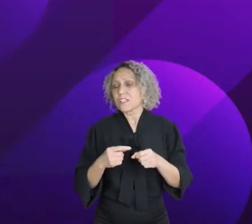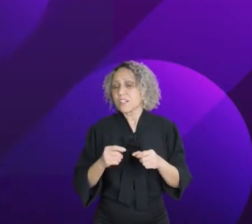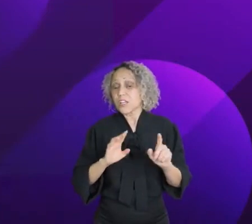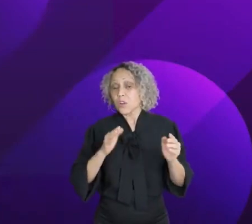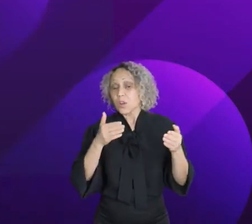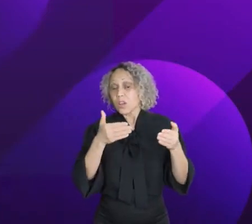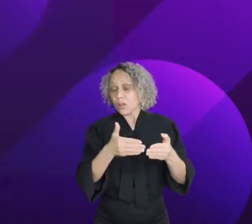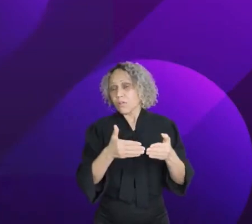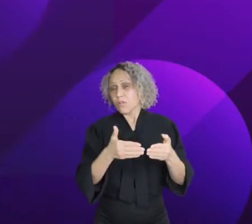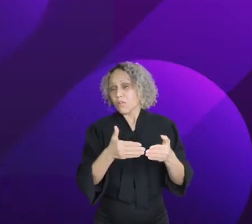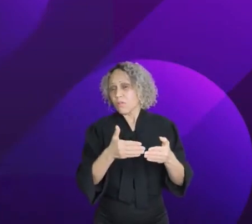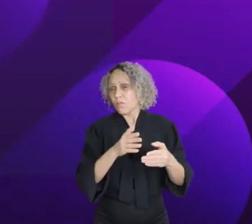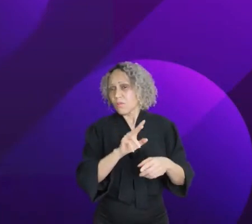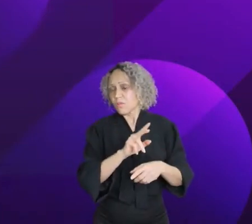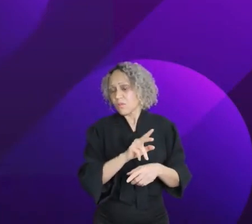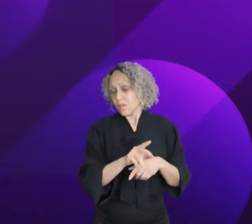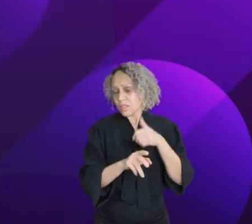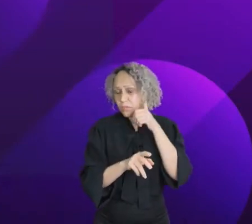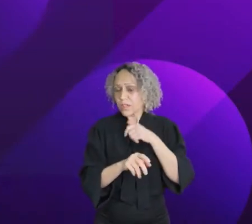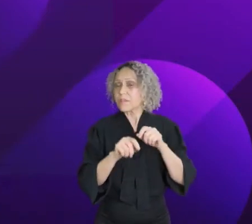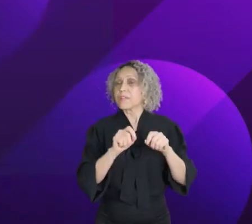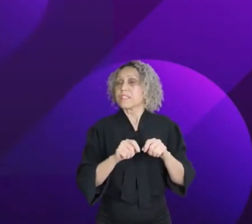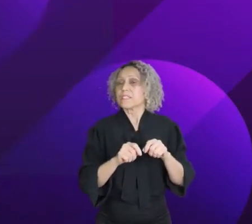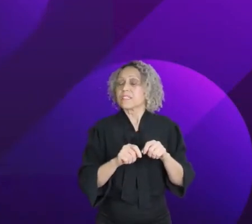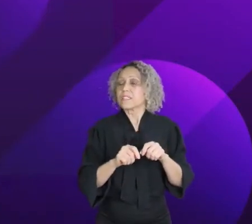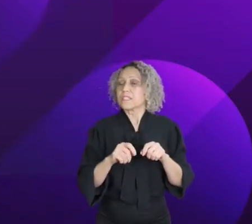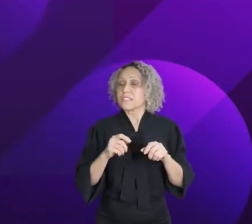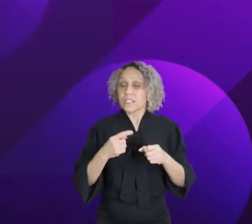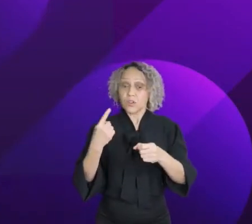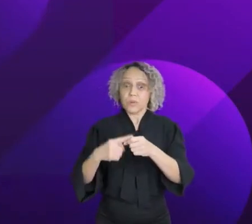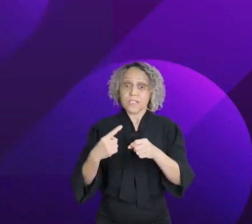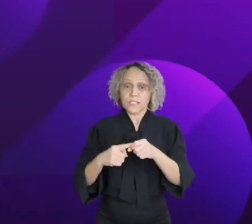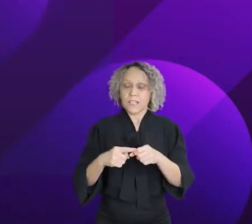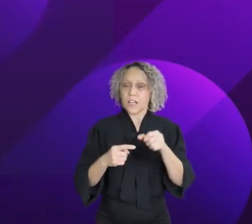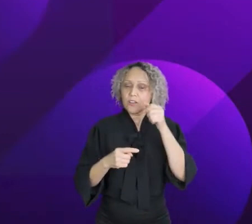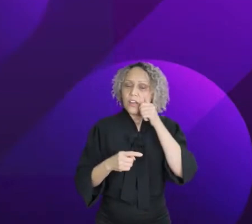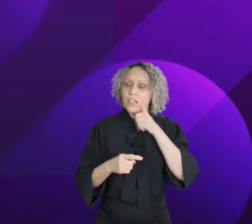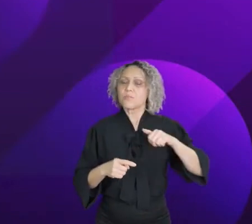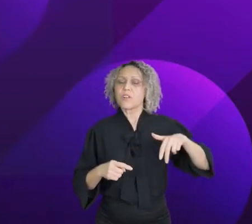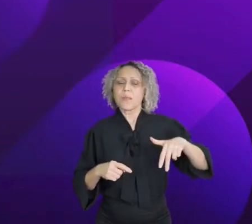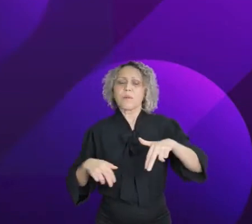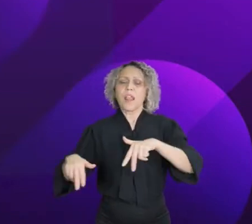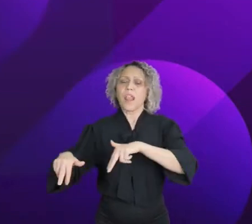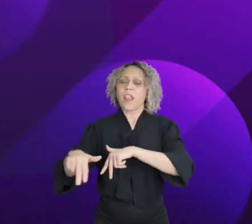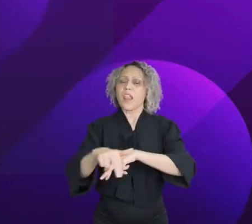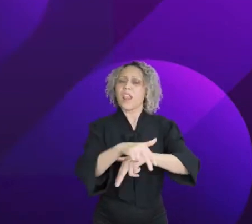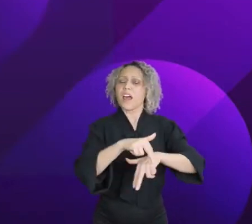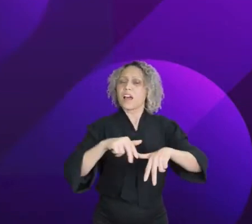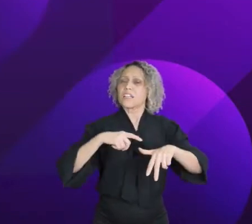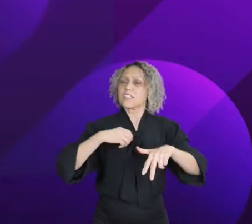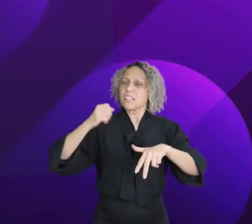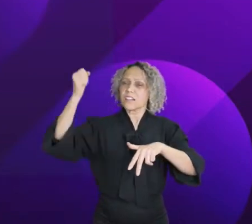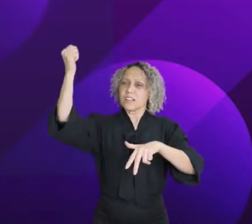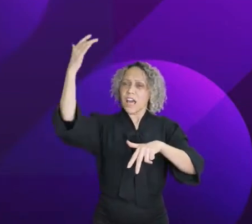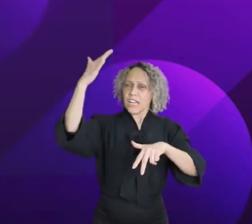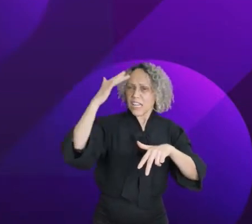uma cidade em que as mulheres tenham segurança para circular, em que as mulheres tenham segurança